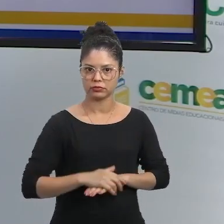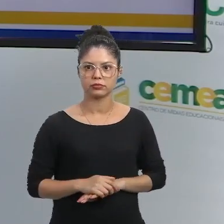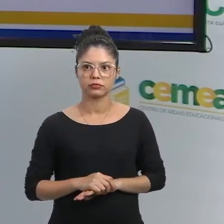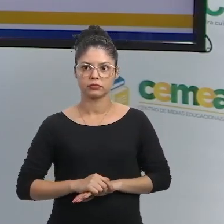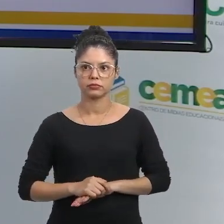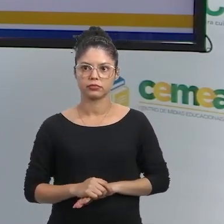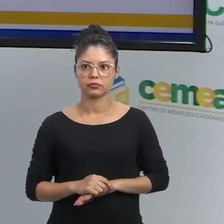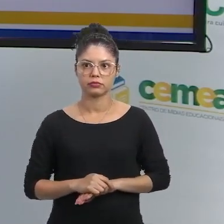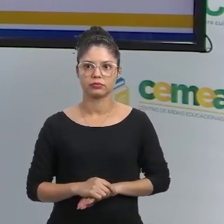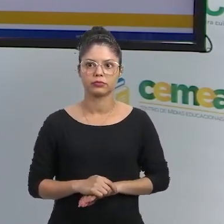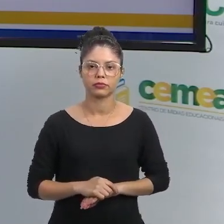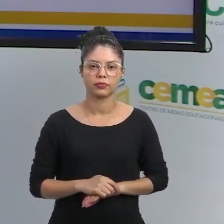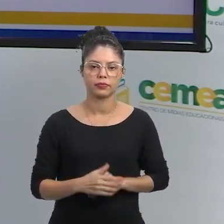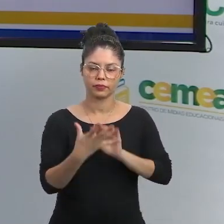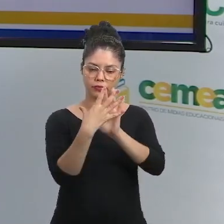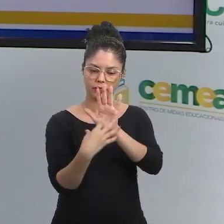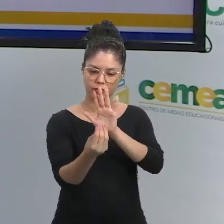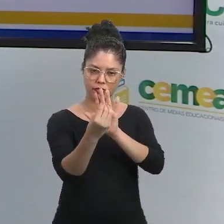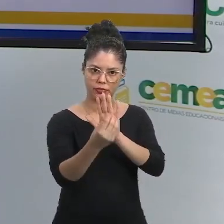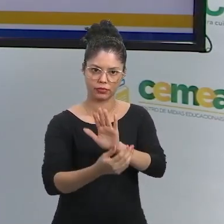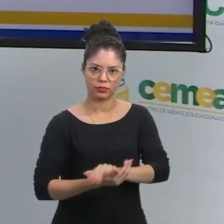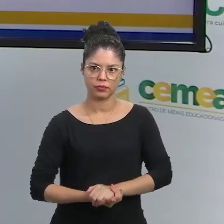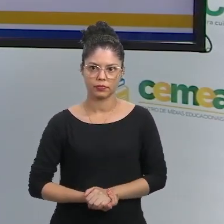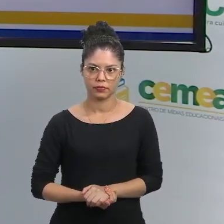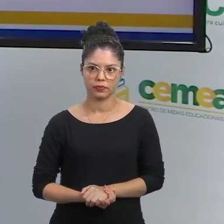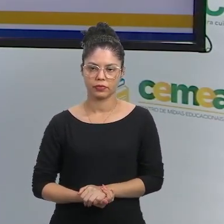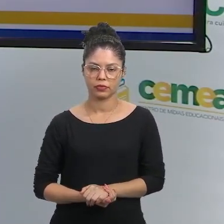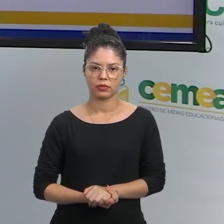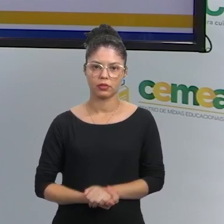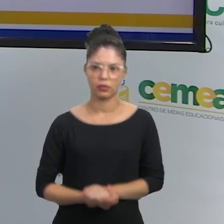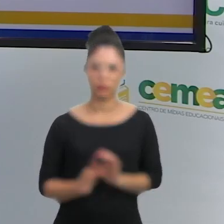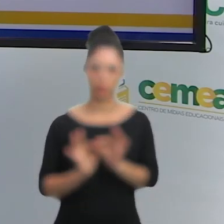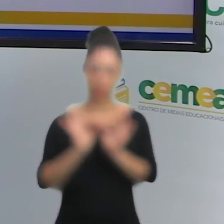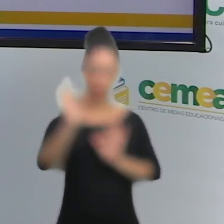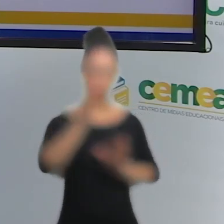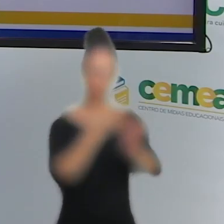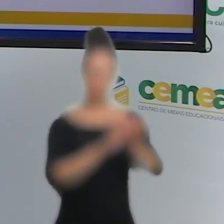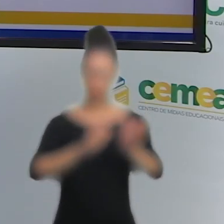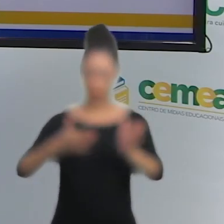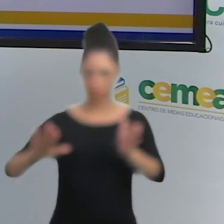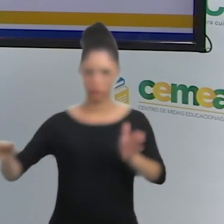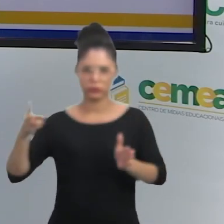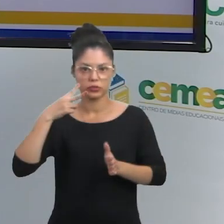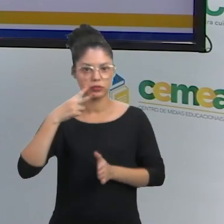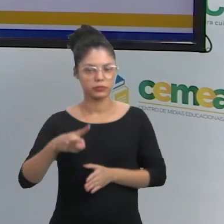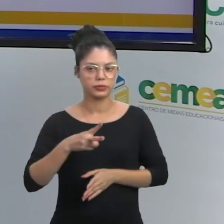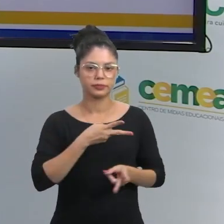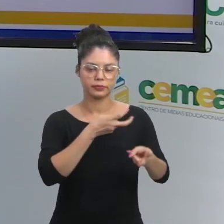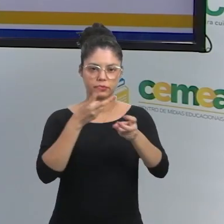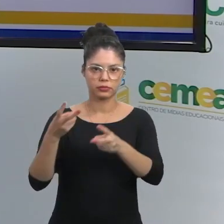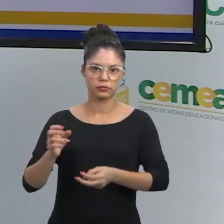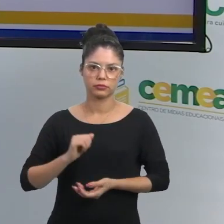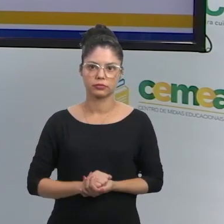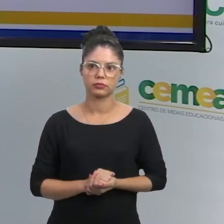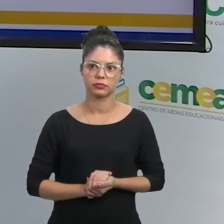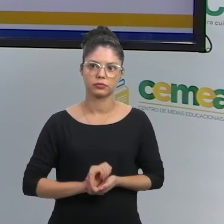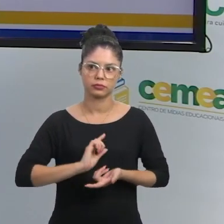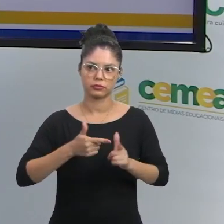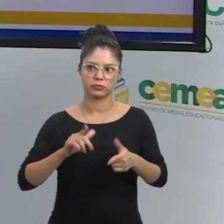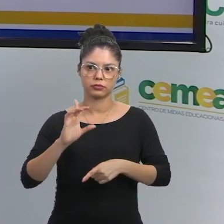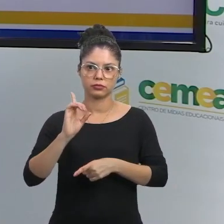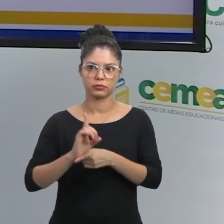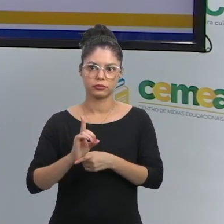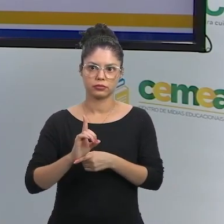livra como? Emitindo comprimento de onda, que é a luz visível que nós observamos, né? Então, nosso gabarito é